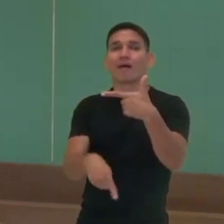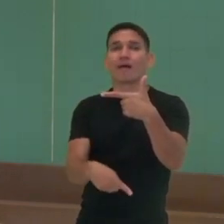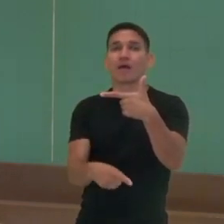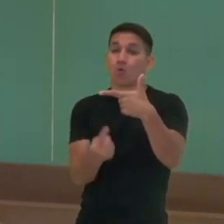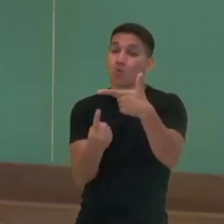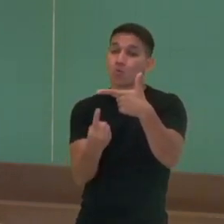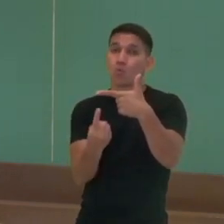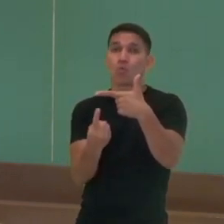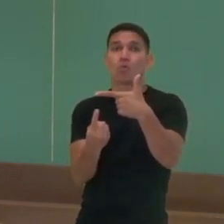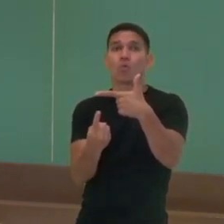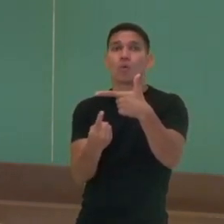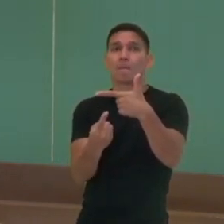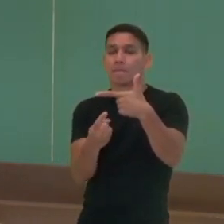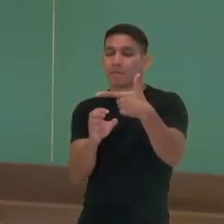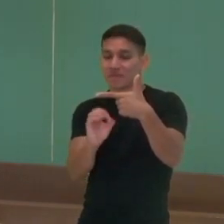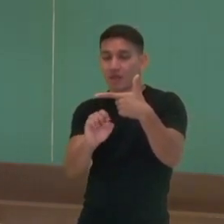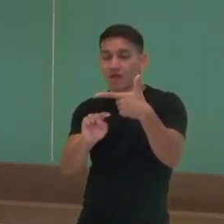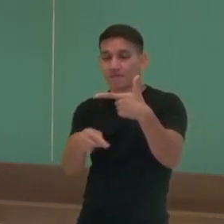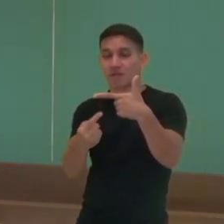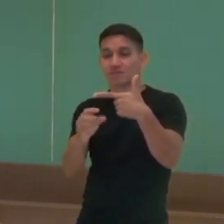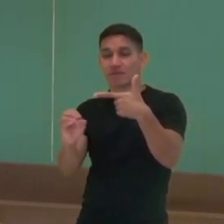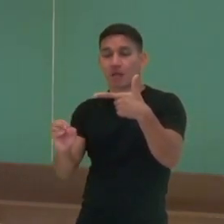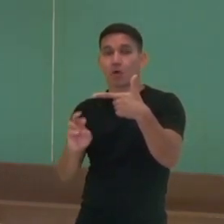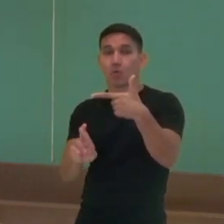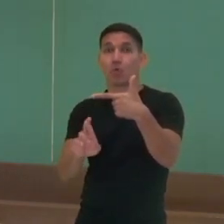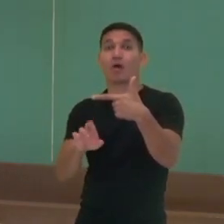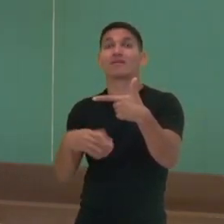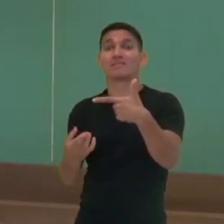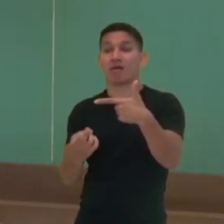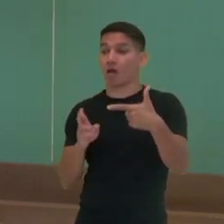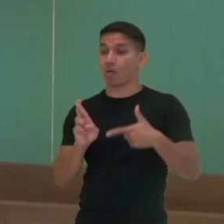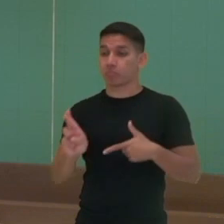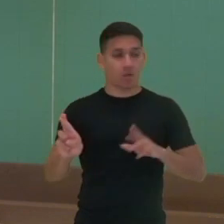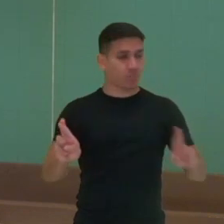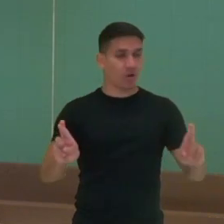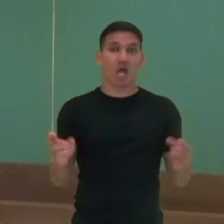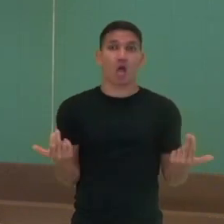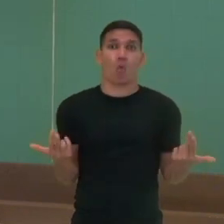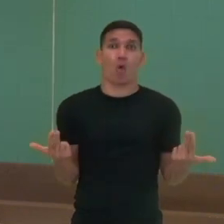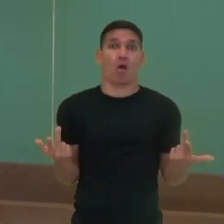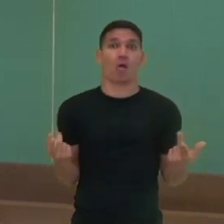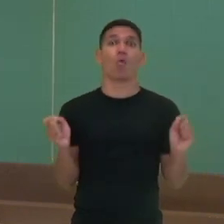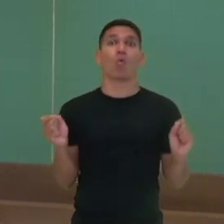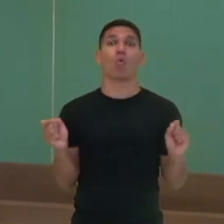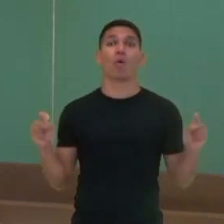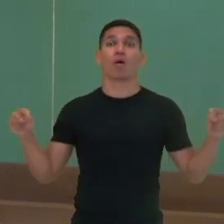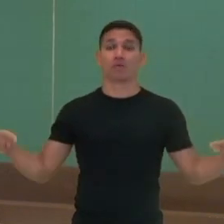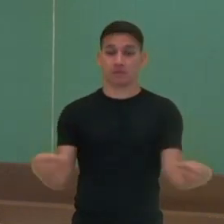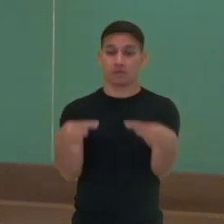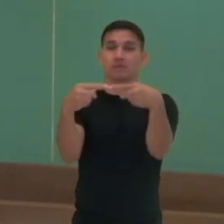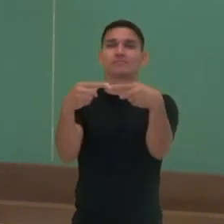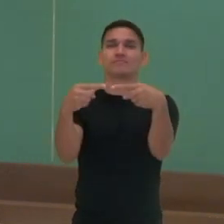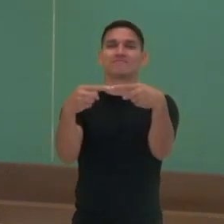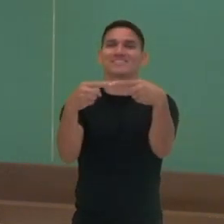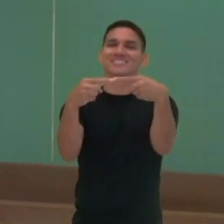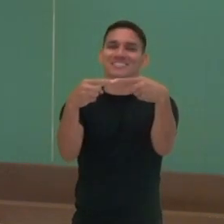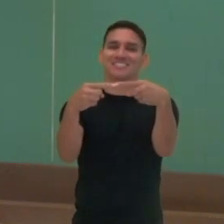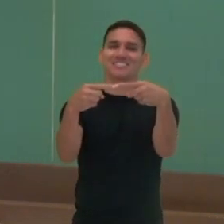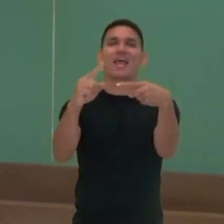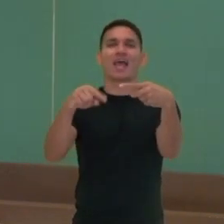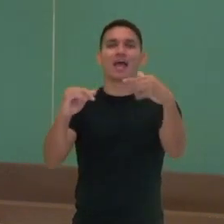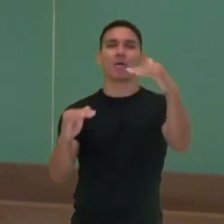quando essas razões são iguais, nós dizemos que essas razões, elas formam uma